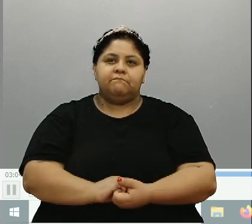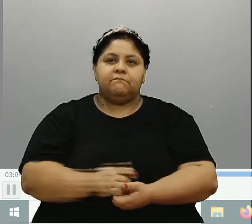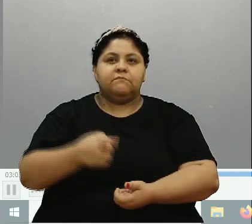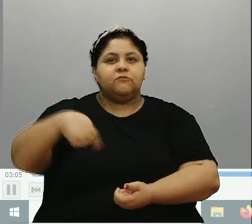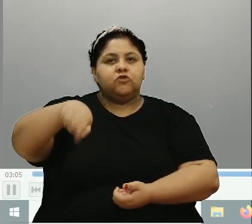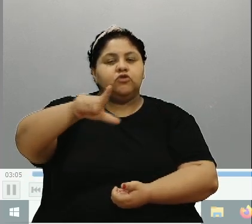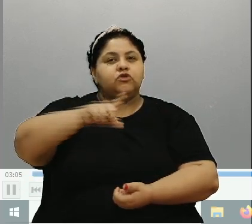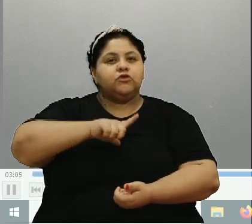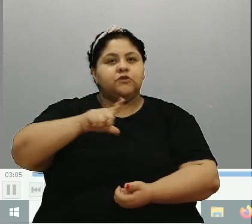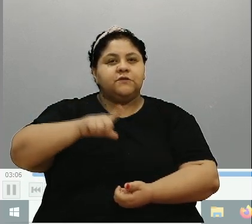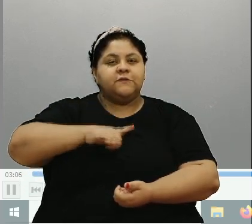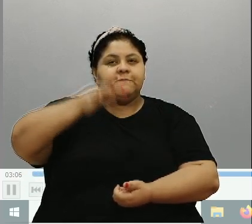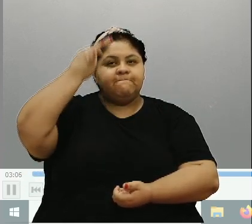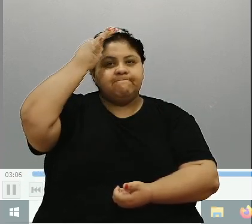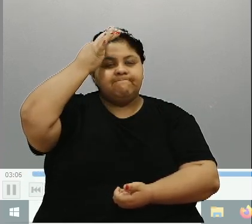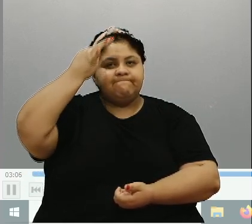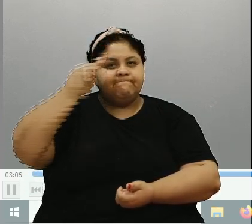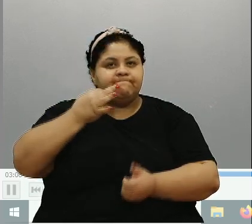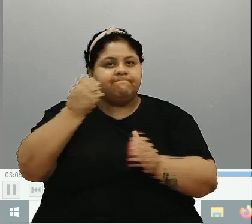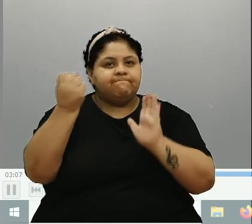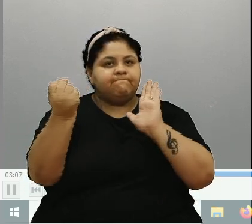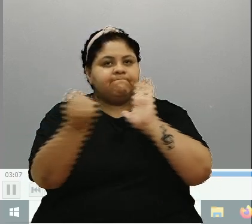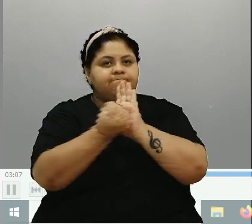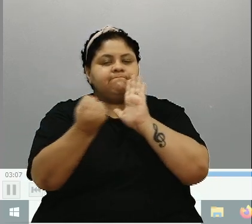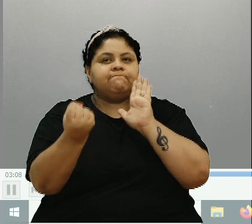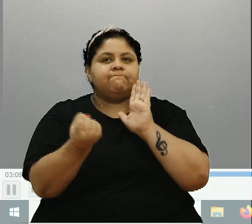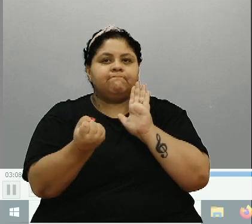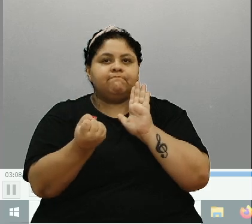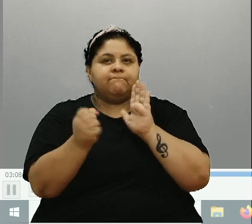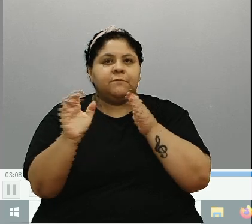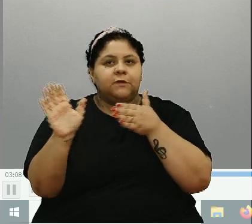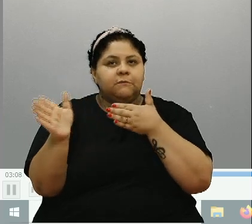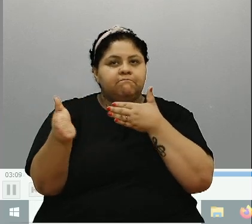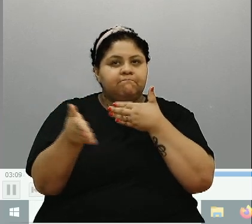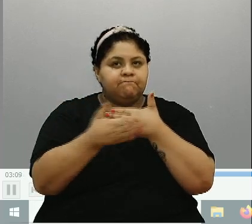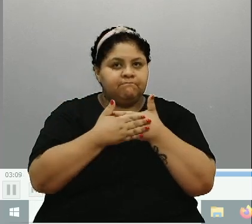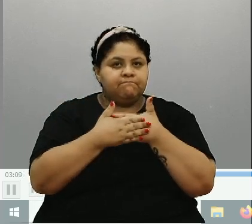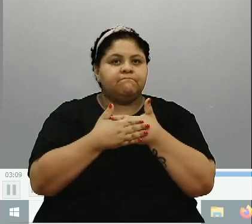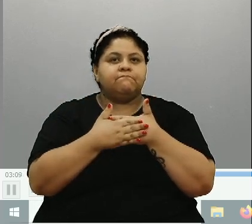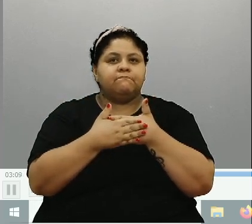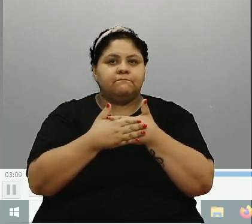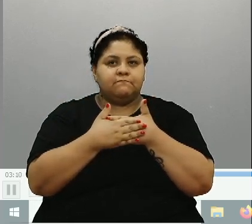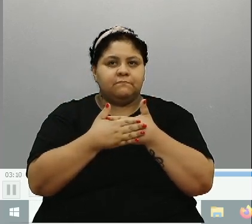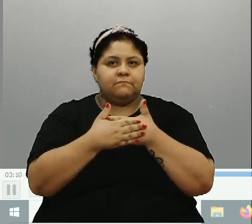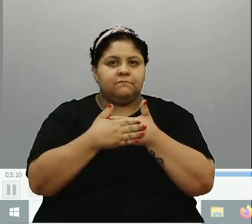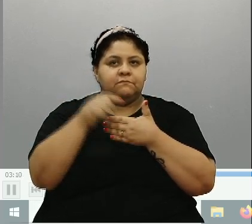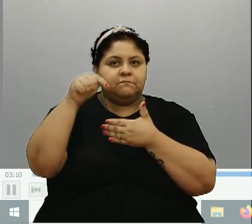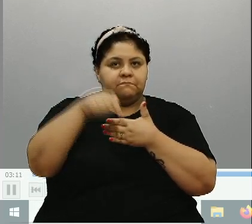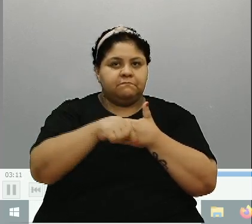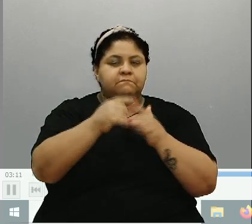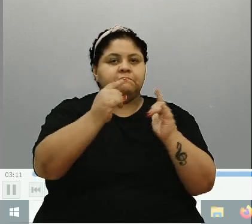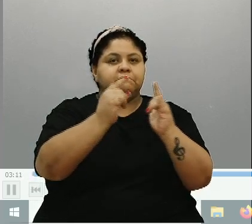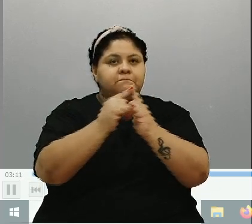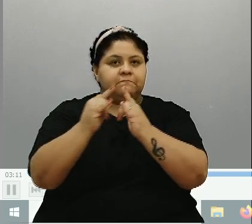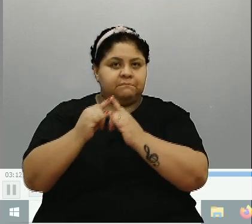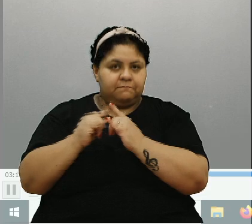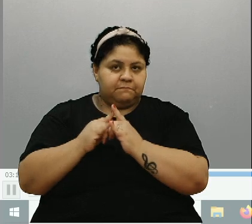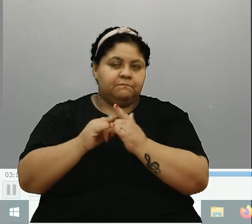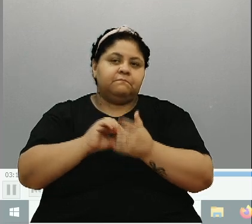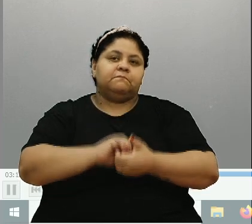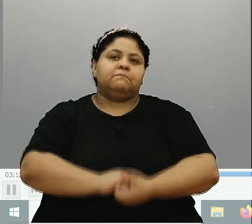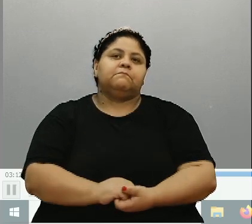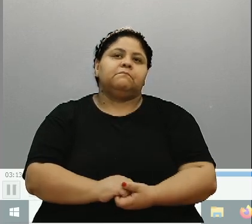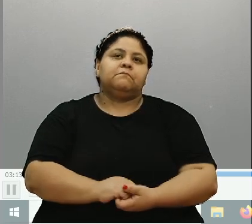Nós temos consciência do impacto que é fechar as portas do Instituto de Leitura Quindim.